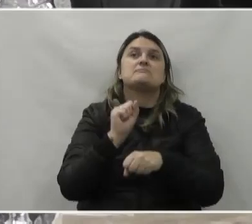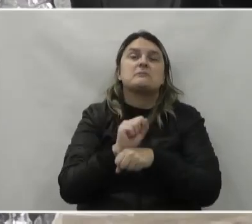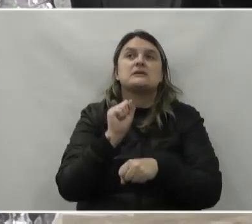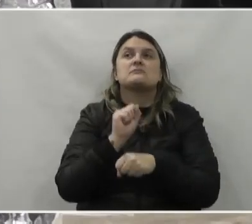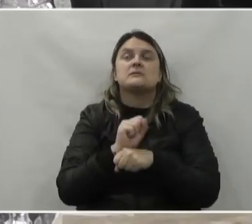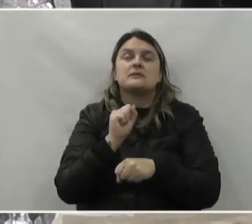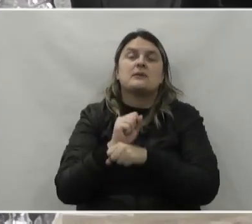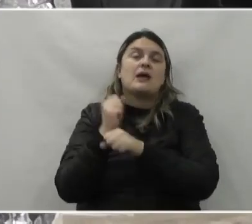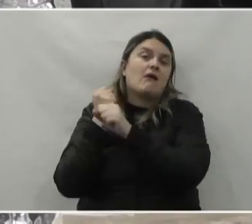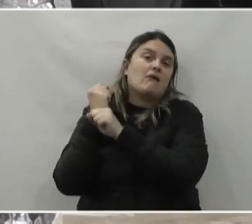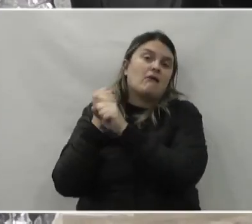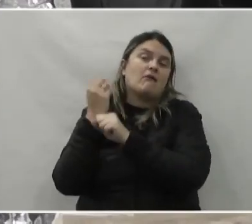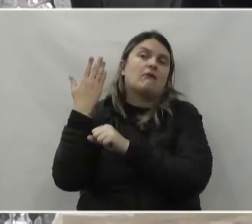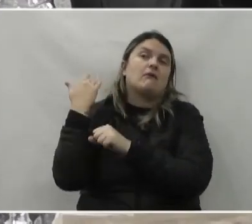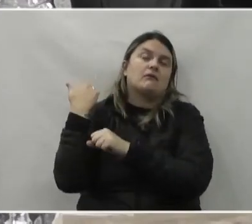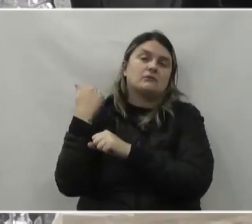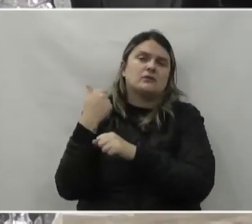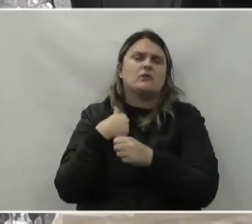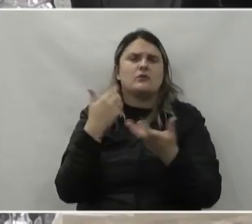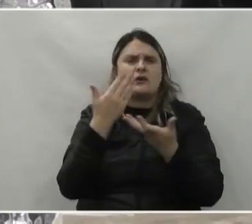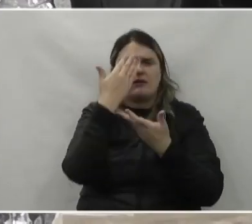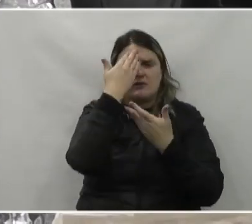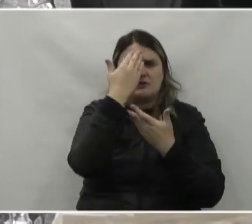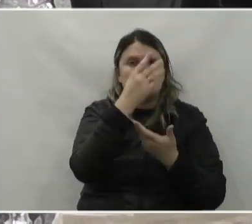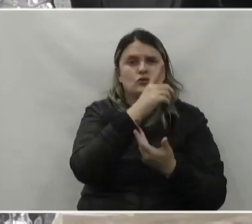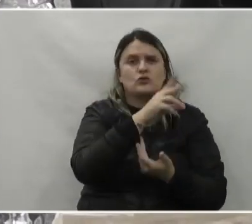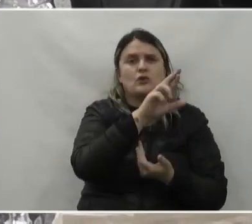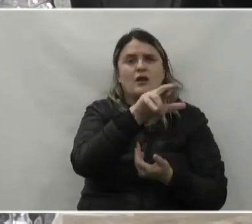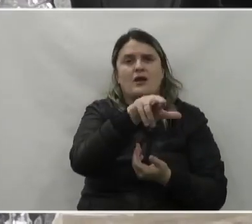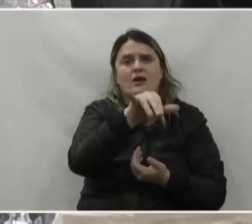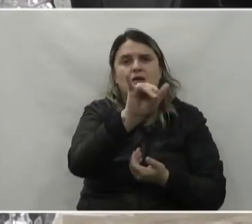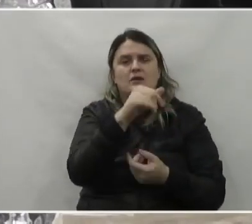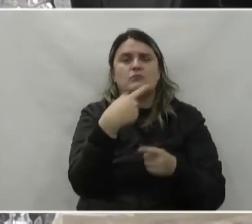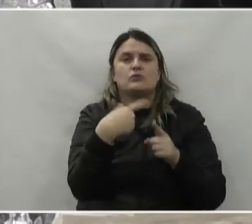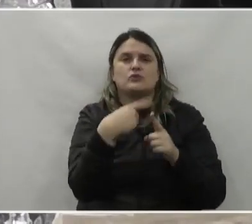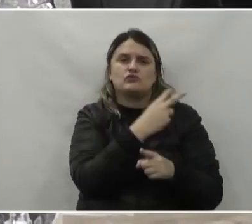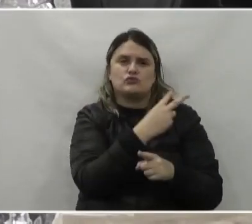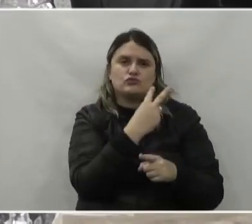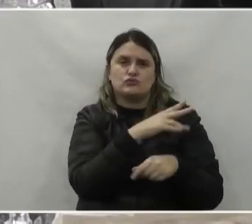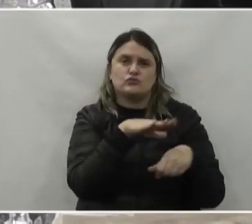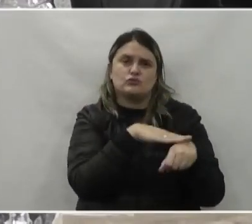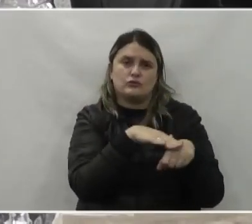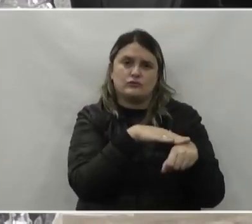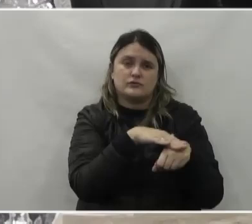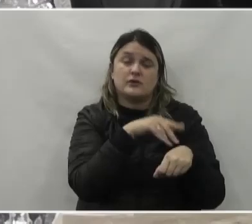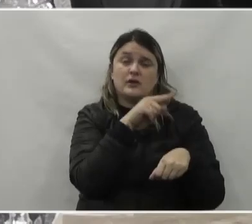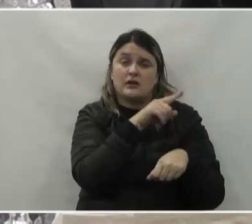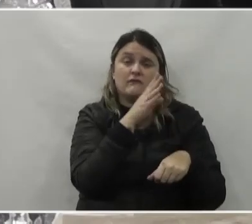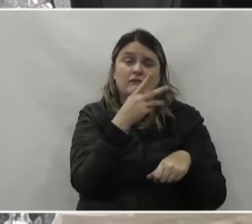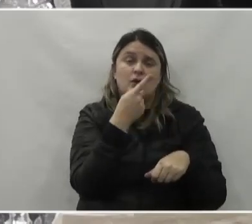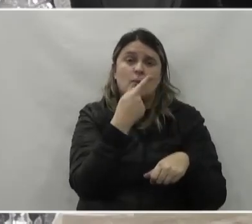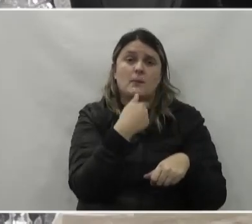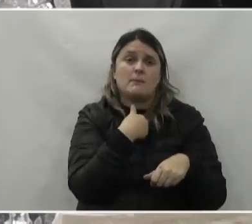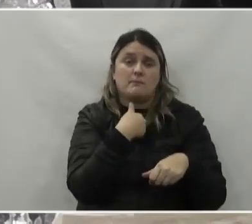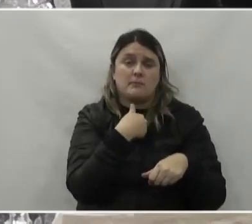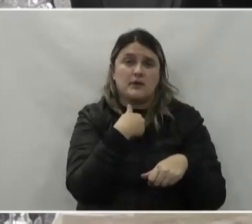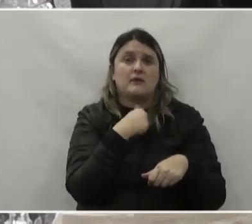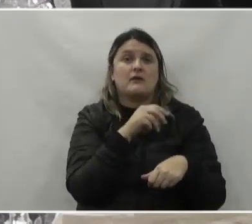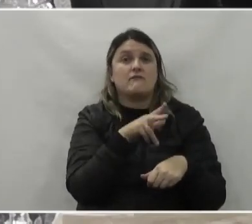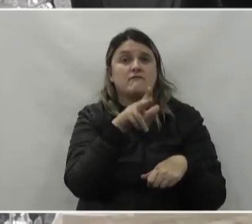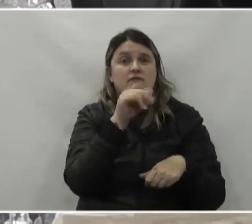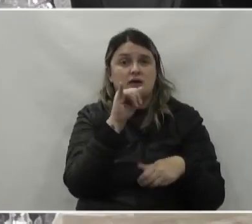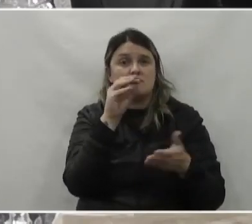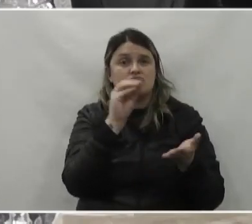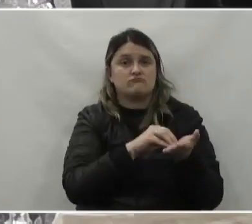Quero agradecer aí também ao doutor Ari por a gente ter uma conversa e ele colocar esse asfalto lá para o Rio